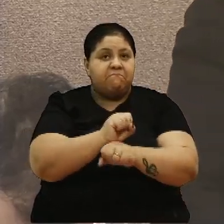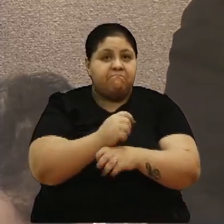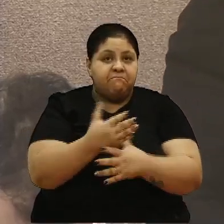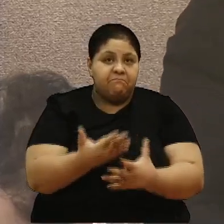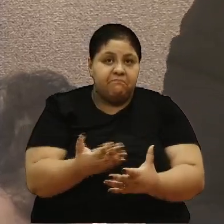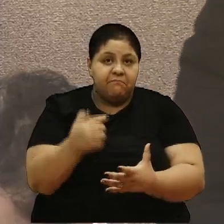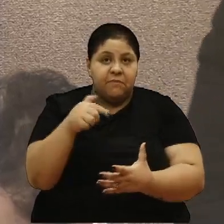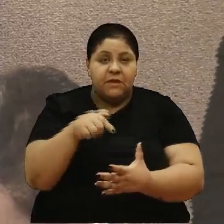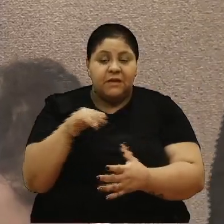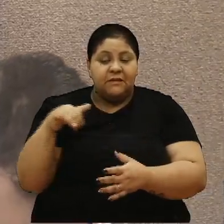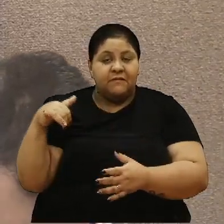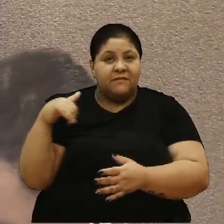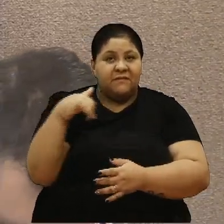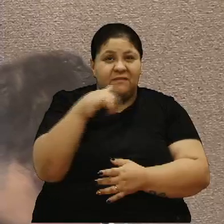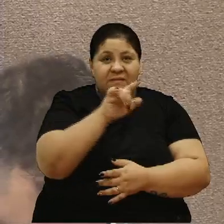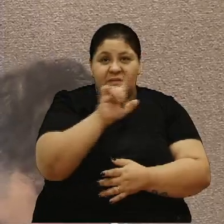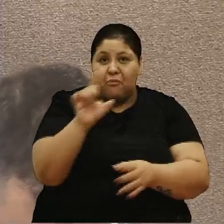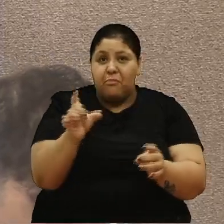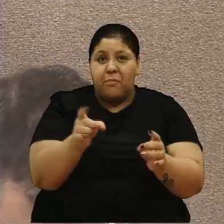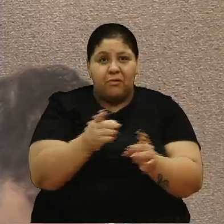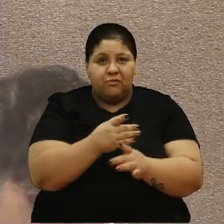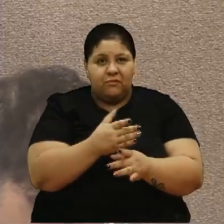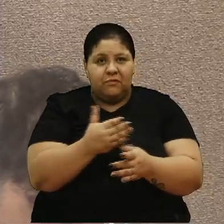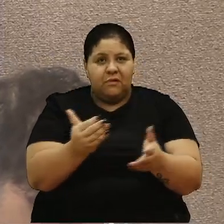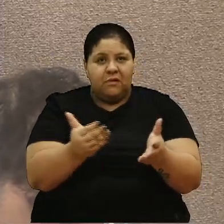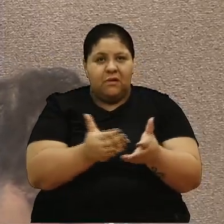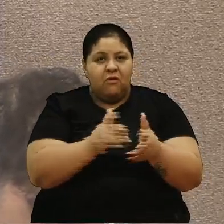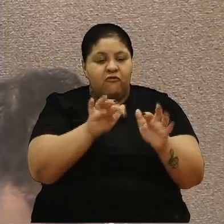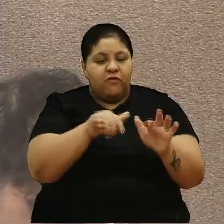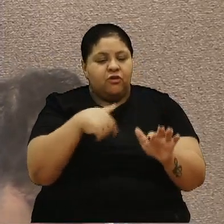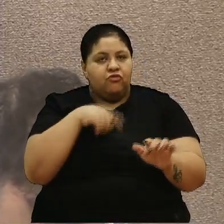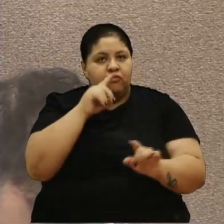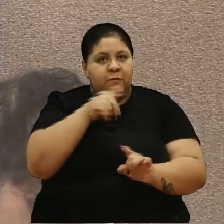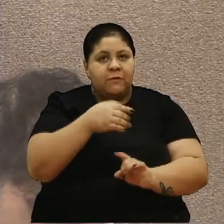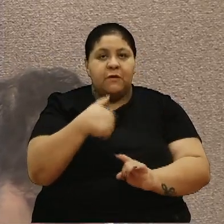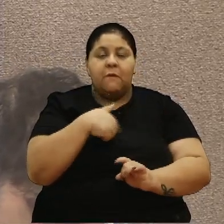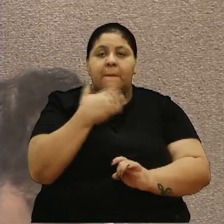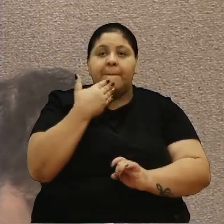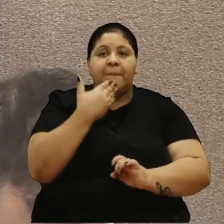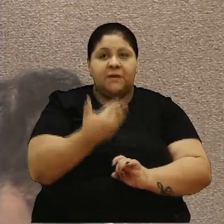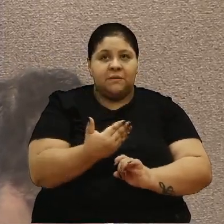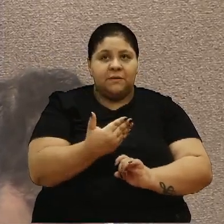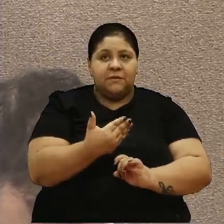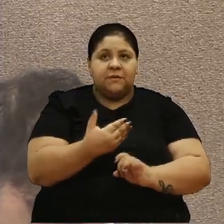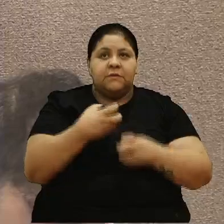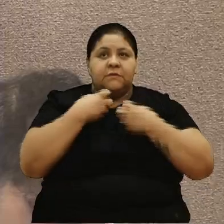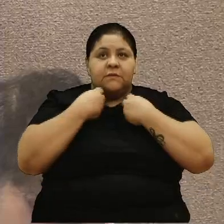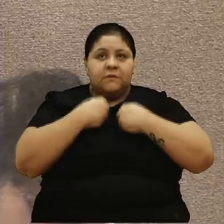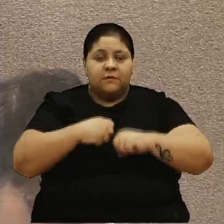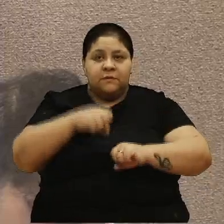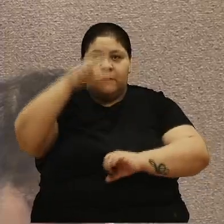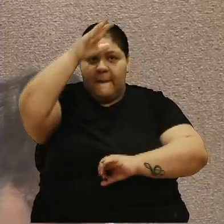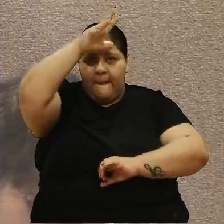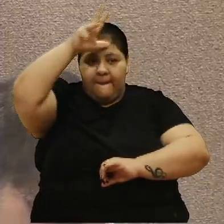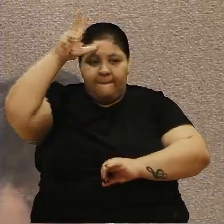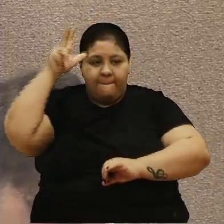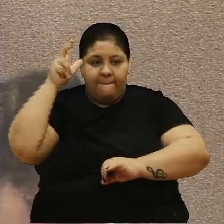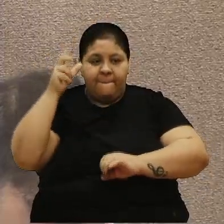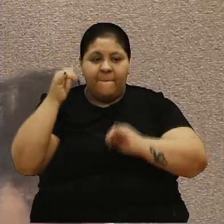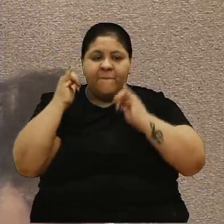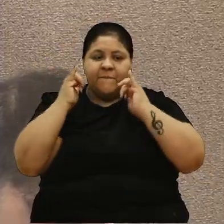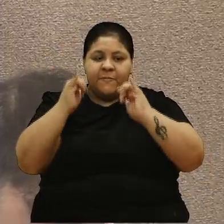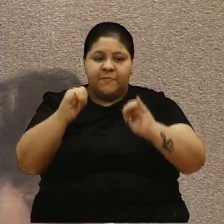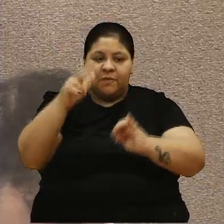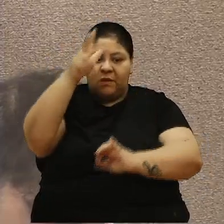então esse aeroporto ele não ficará pronto. E eu solicito à Secretaria Municipal de Trânsito e ao nosso